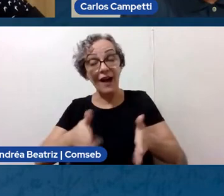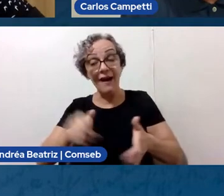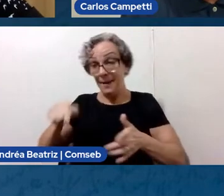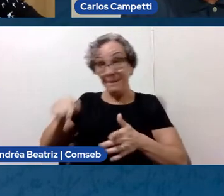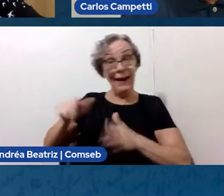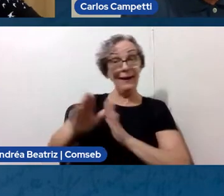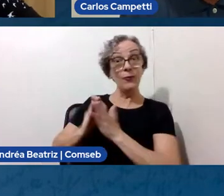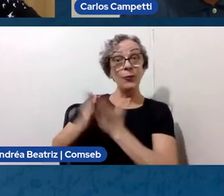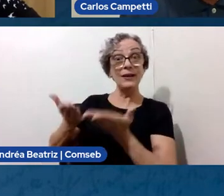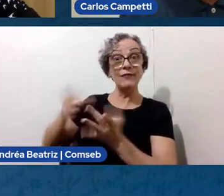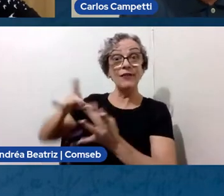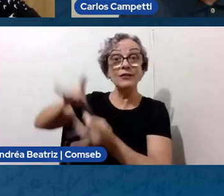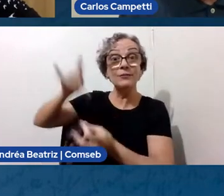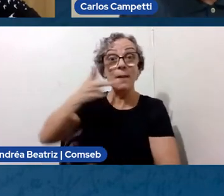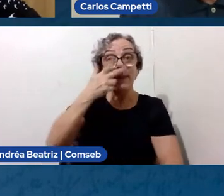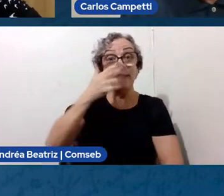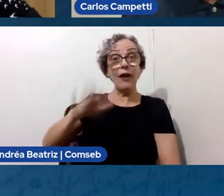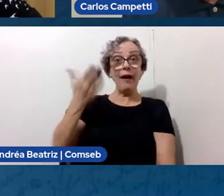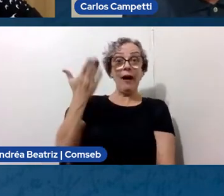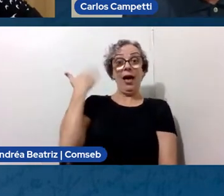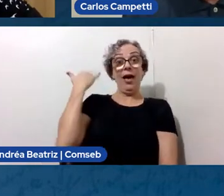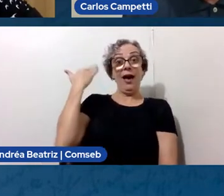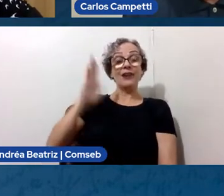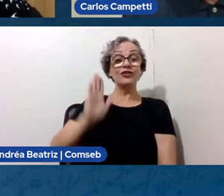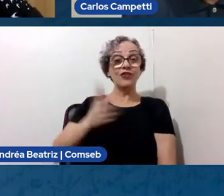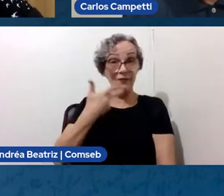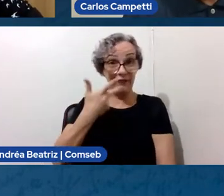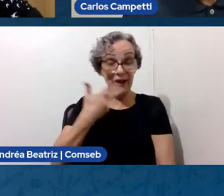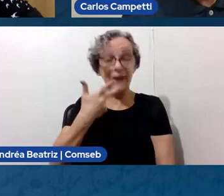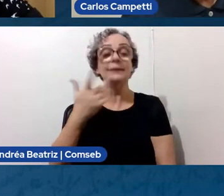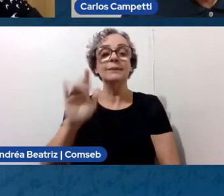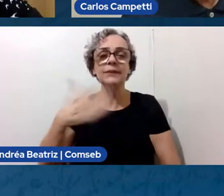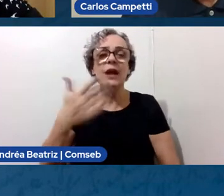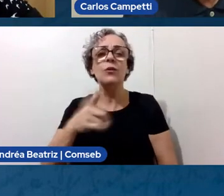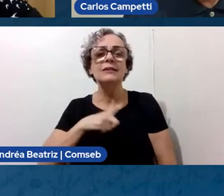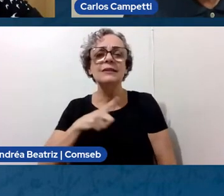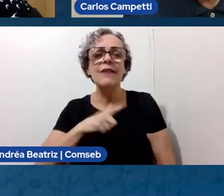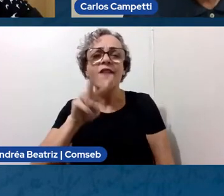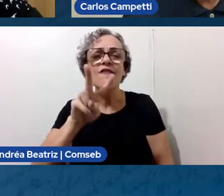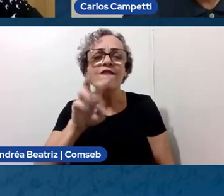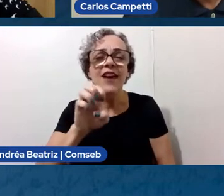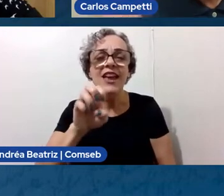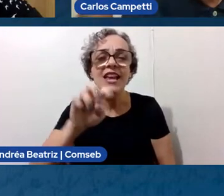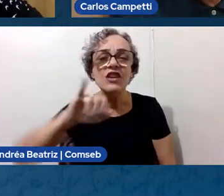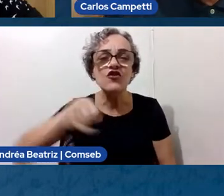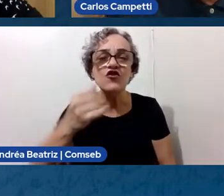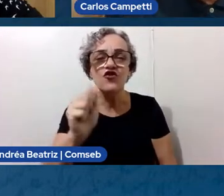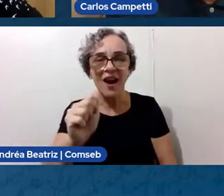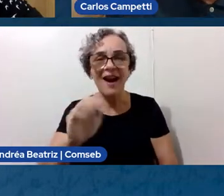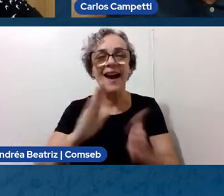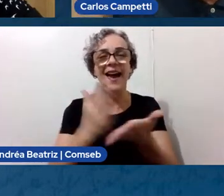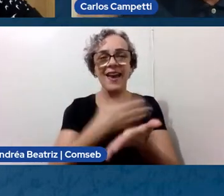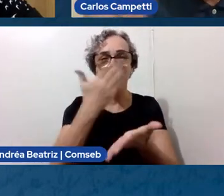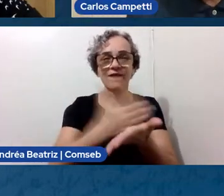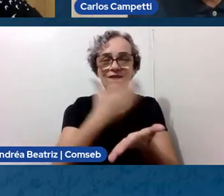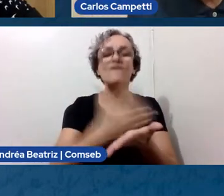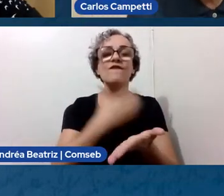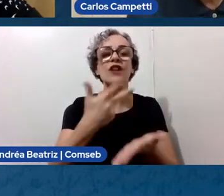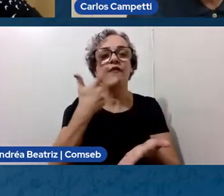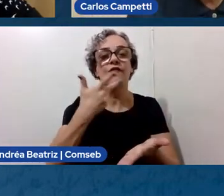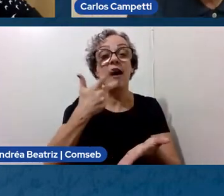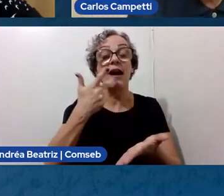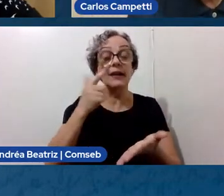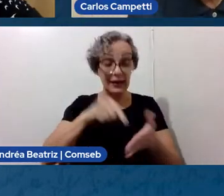Espíritos. Teve uma reportagem da Veja, que foi publicada, a manchete era: formação de vida na Terra pode ter